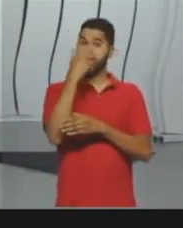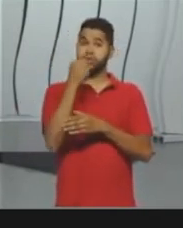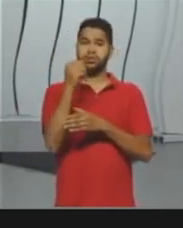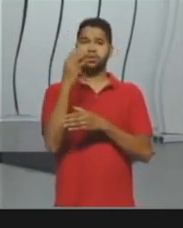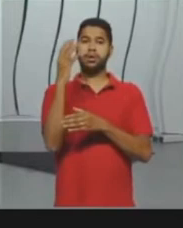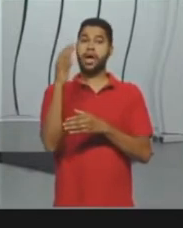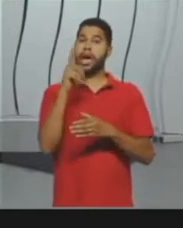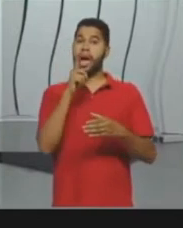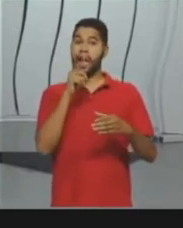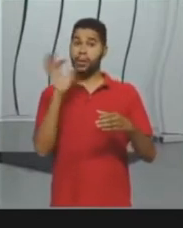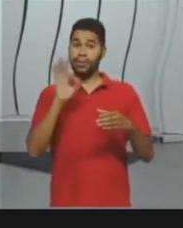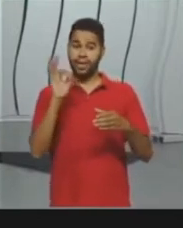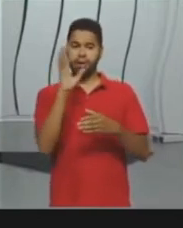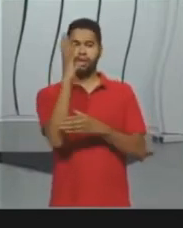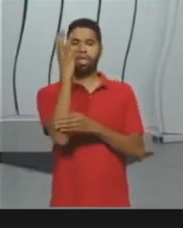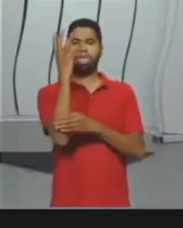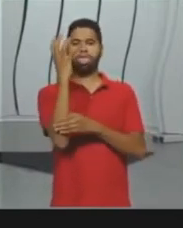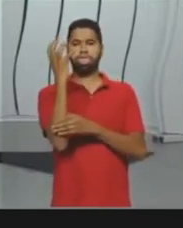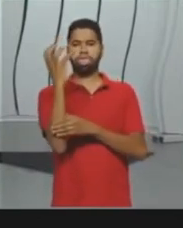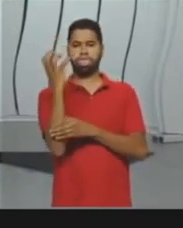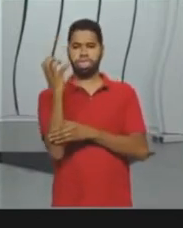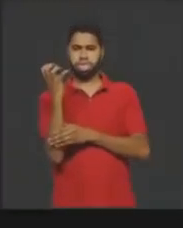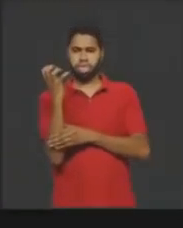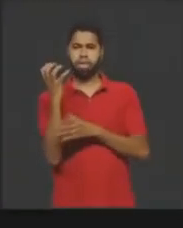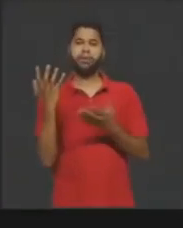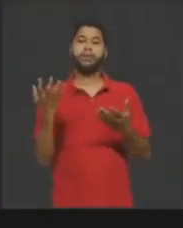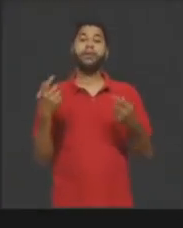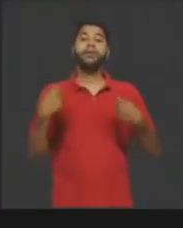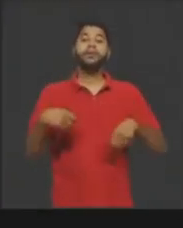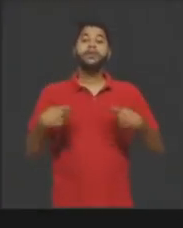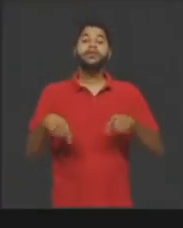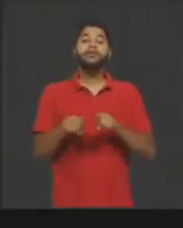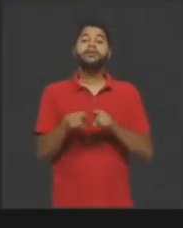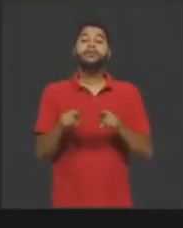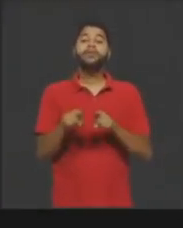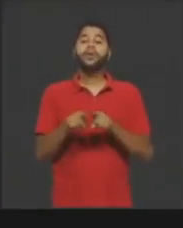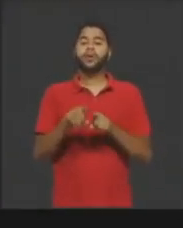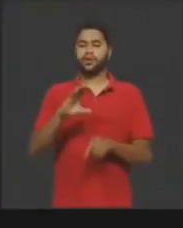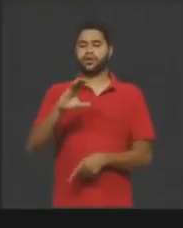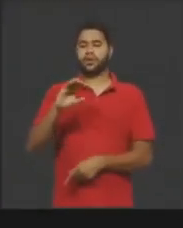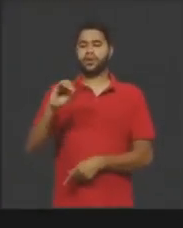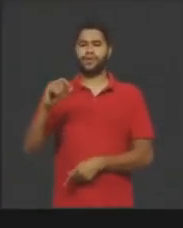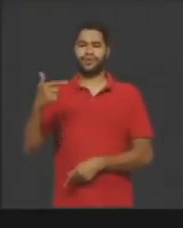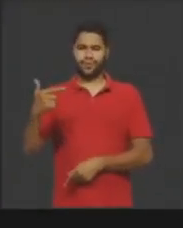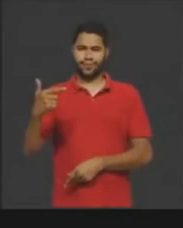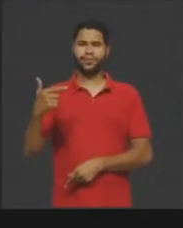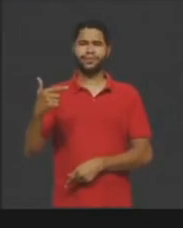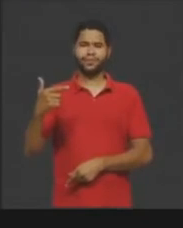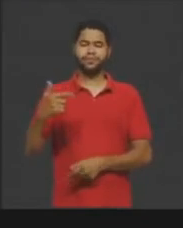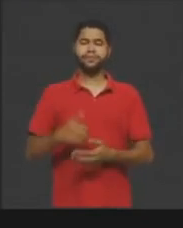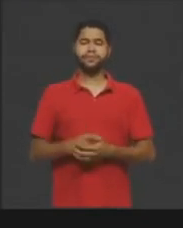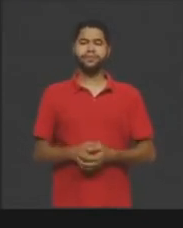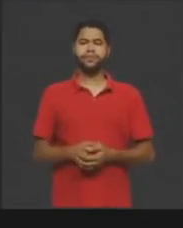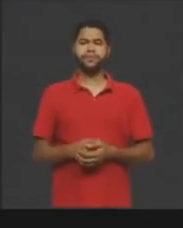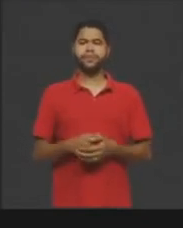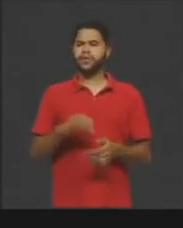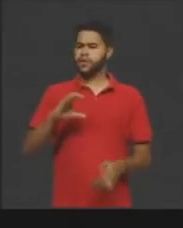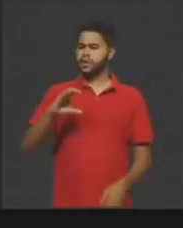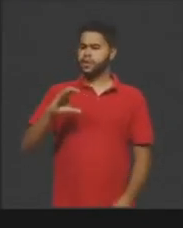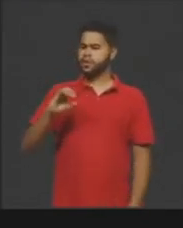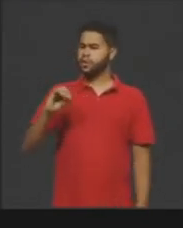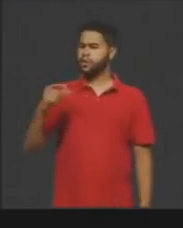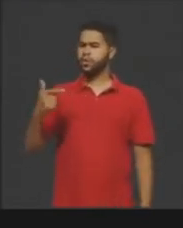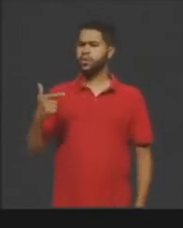aqui, ó, tá aqui, ó, ela precisa de água. Precisa de gás carbônico também, para produzir o próprio alimento. Da onde que vem esse gás